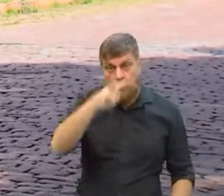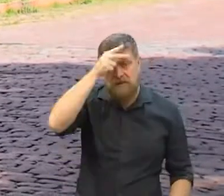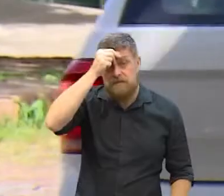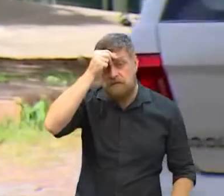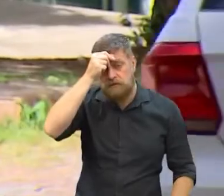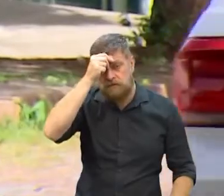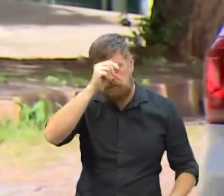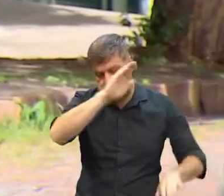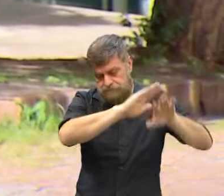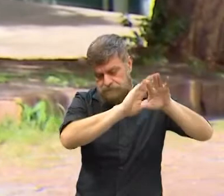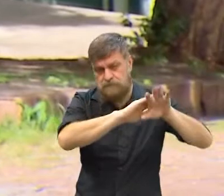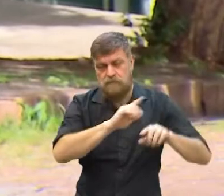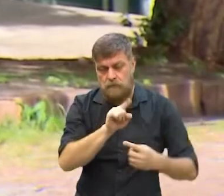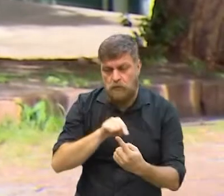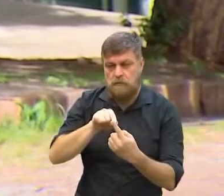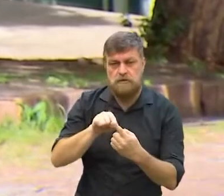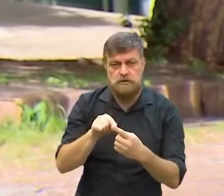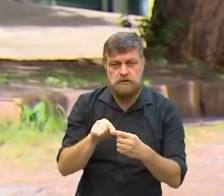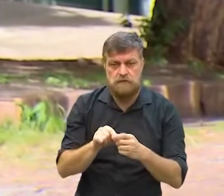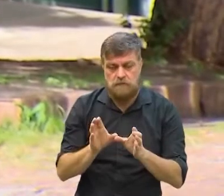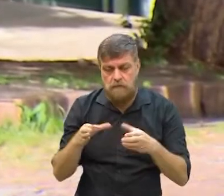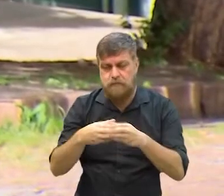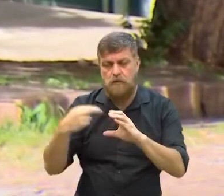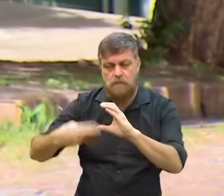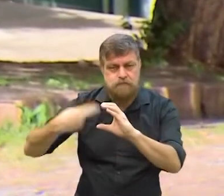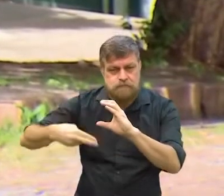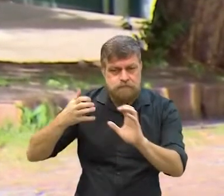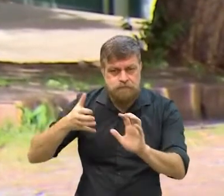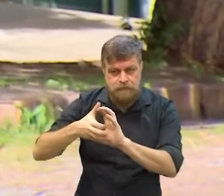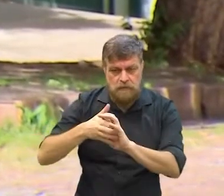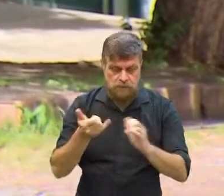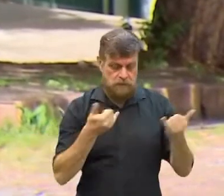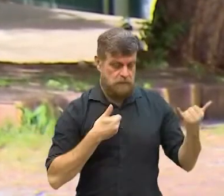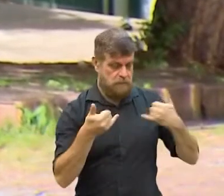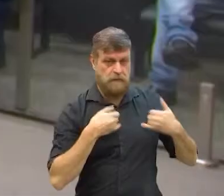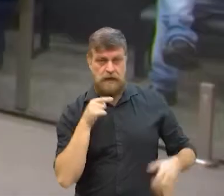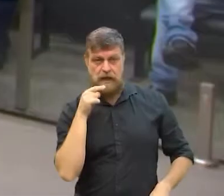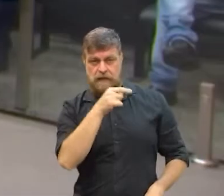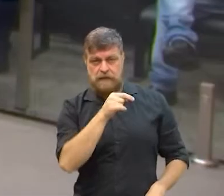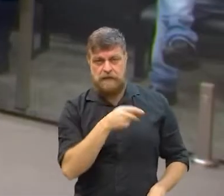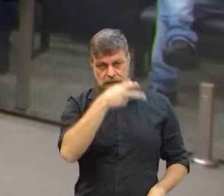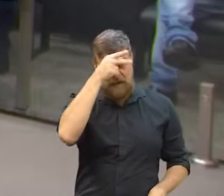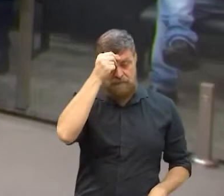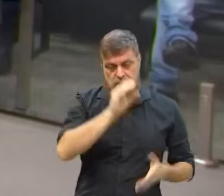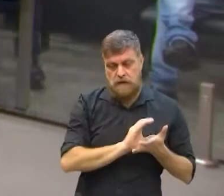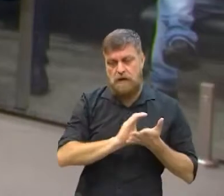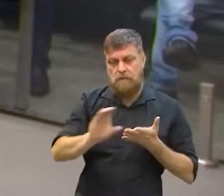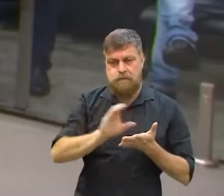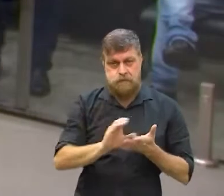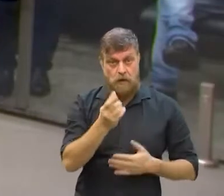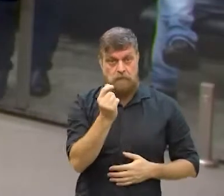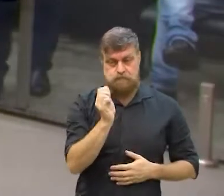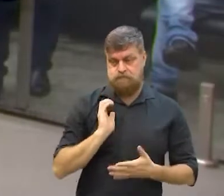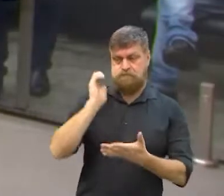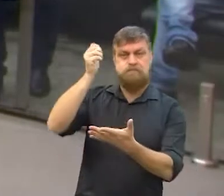executivo, do executivo para esse segmento. Ali foi nos dado informações que o executivo fazia um repasse volumoso